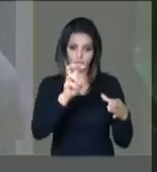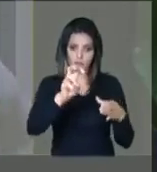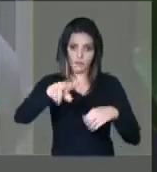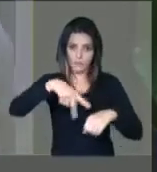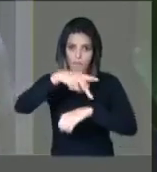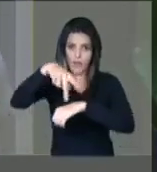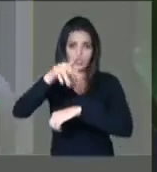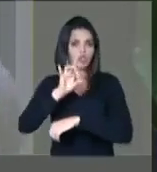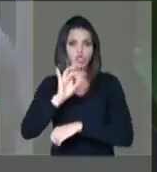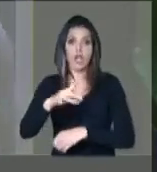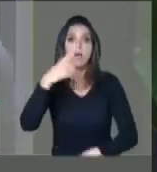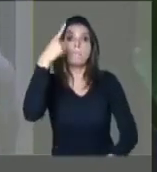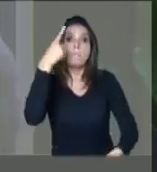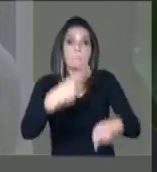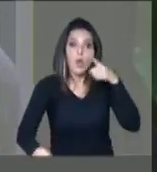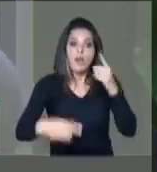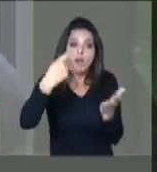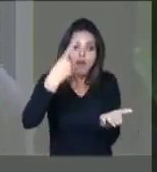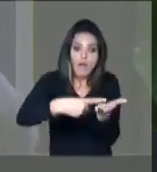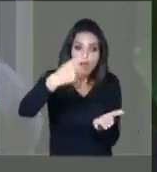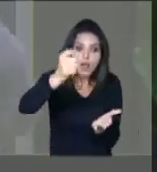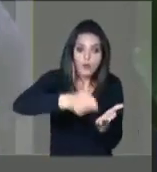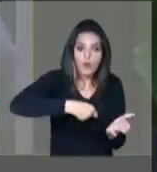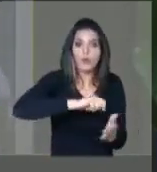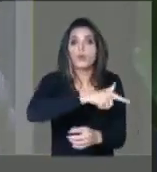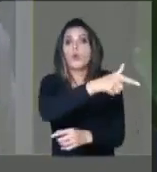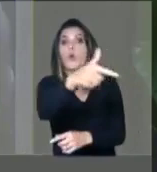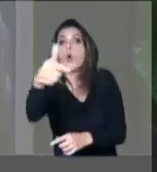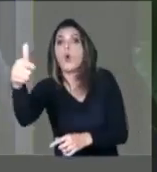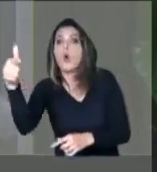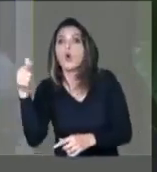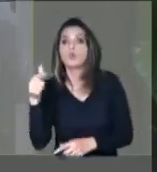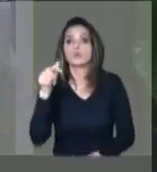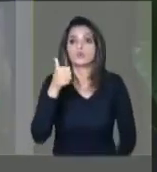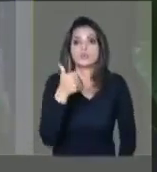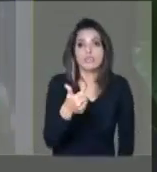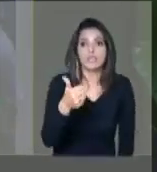e estará proibido de celebrar acordo com outros